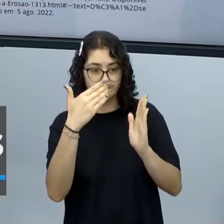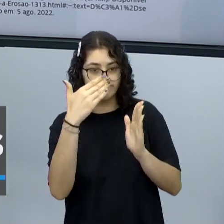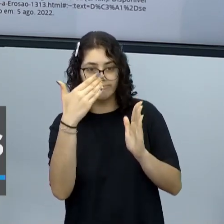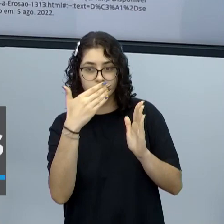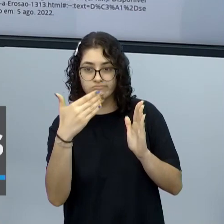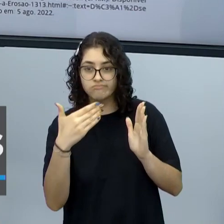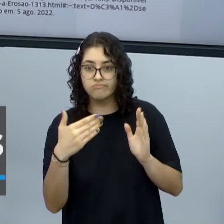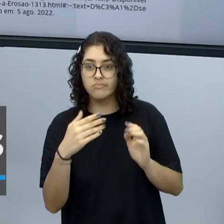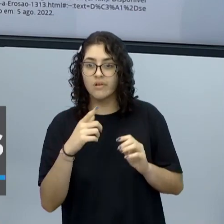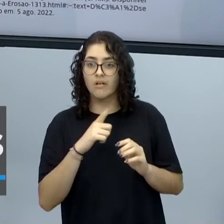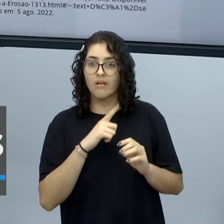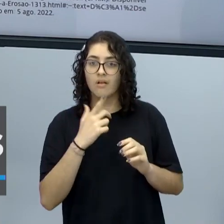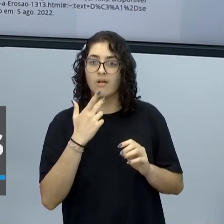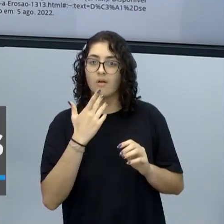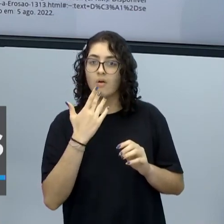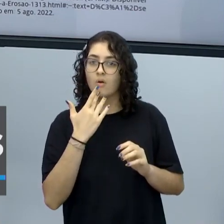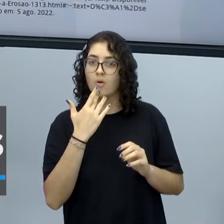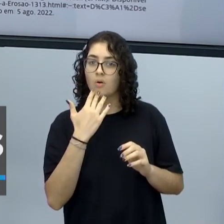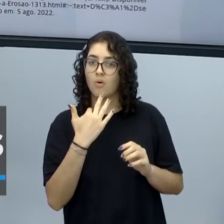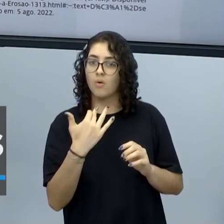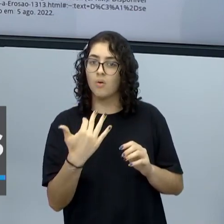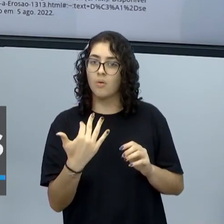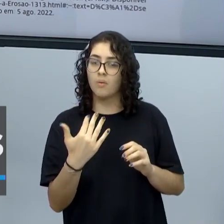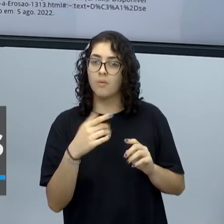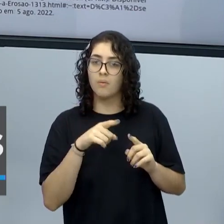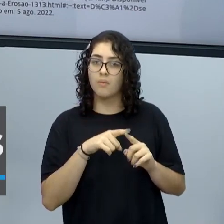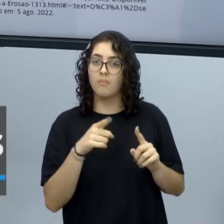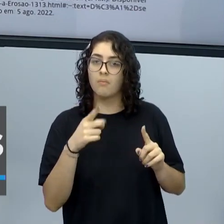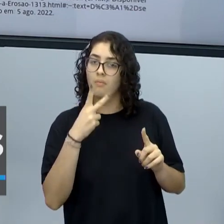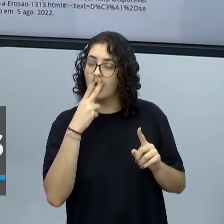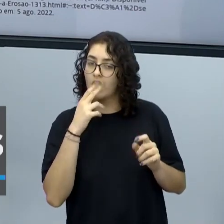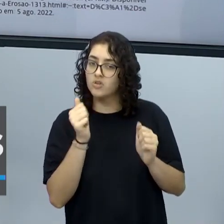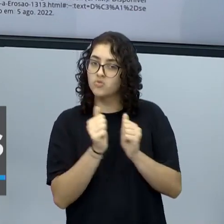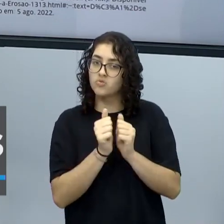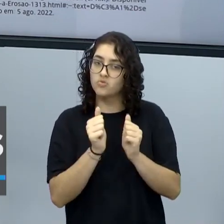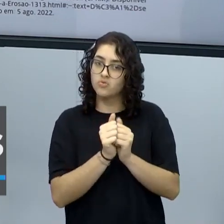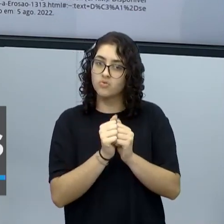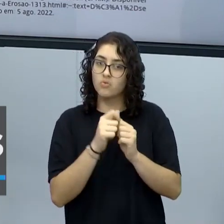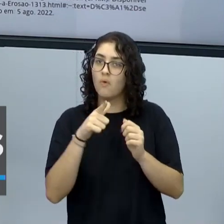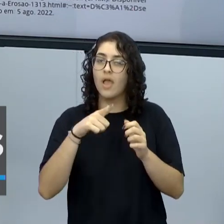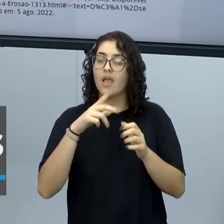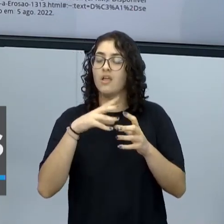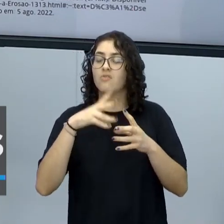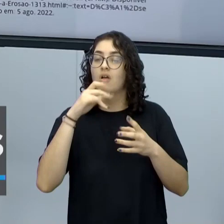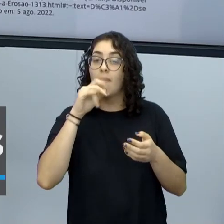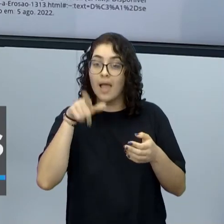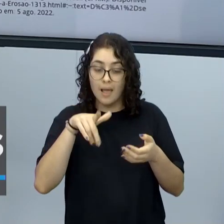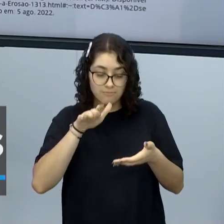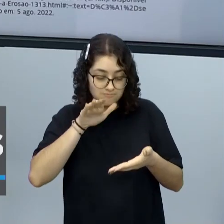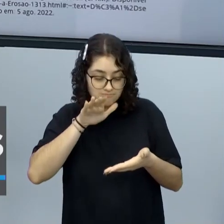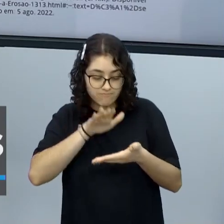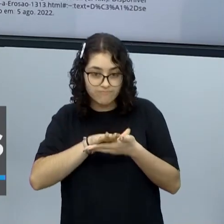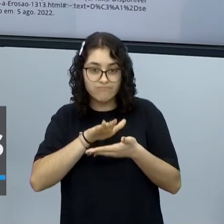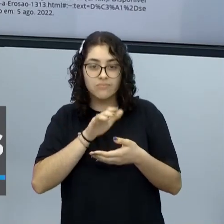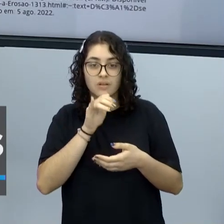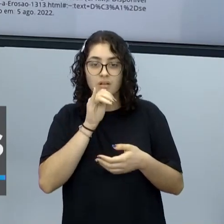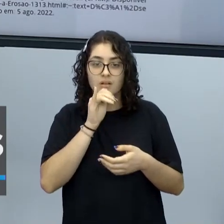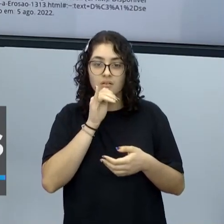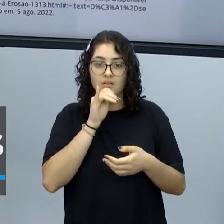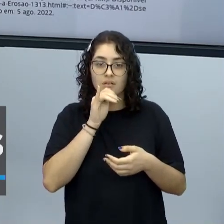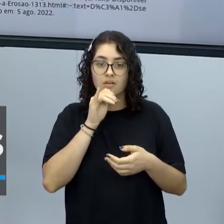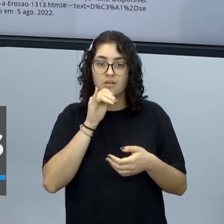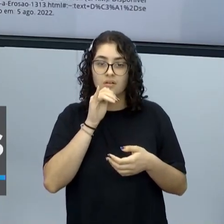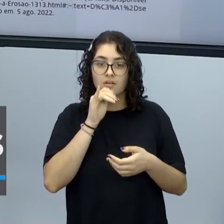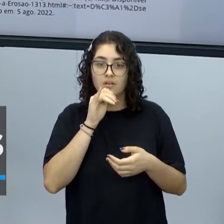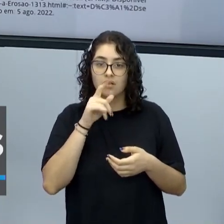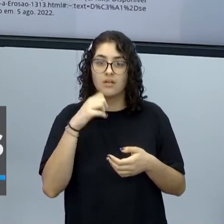que tem às vezes algumas cores de rocha, mas elas estão coladas juntas, não é que está solto. Não é tipo tipos de solo, tem um solo